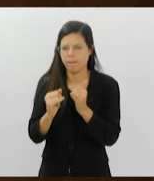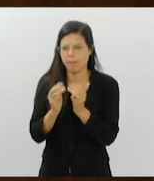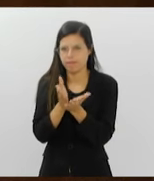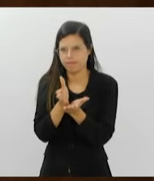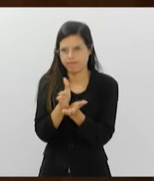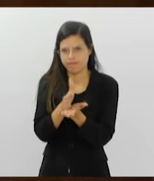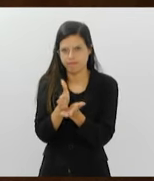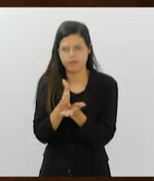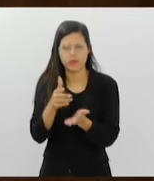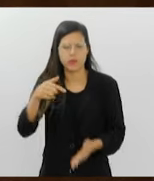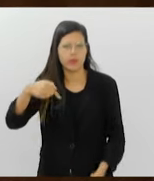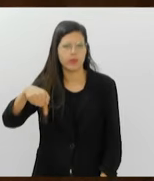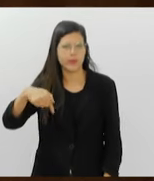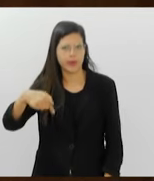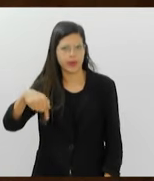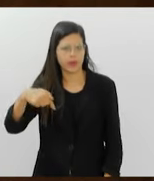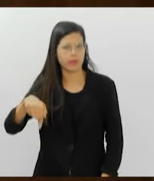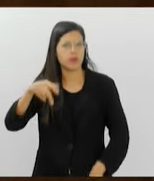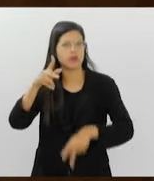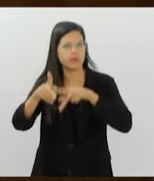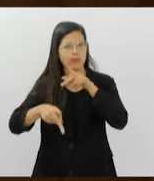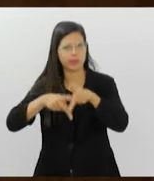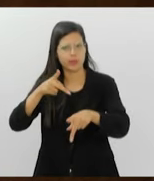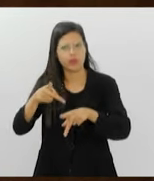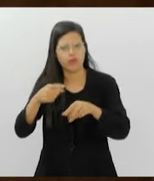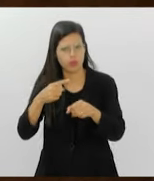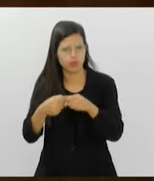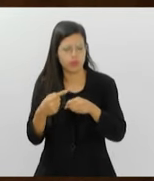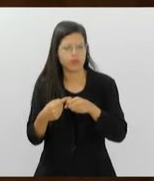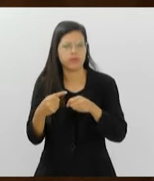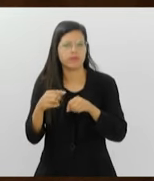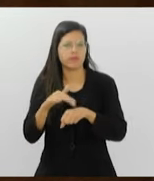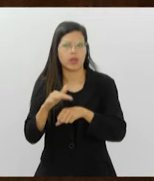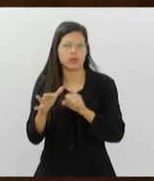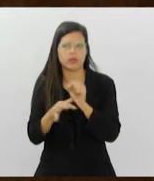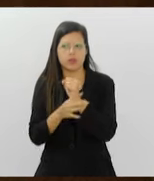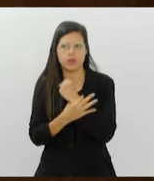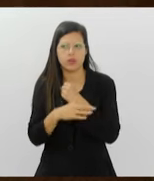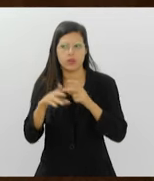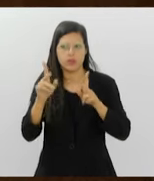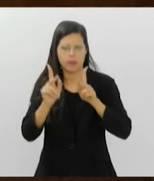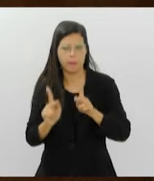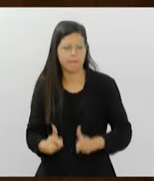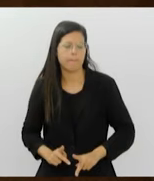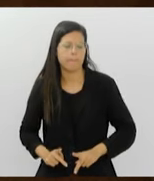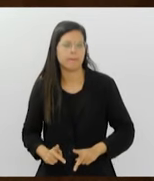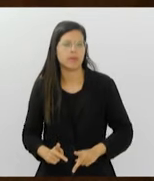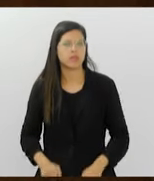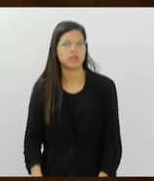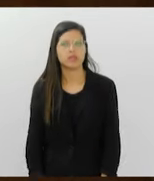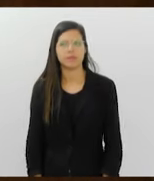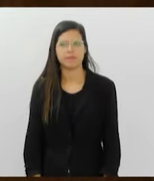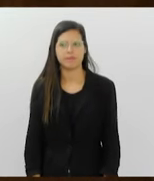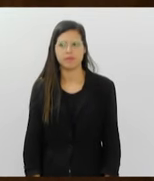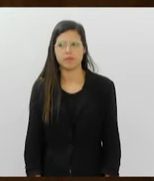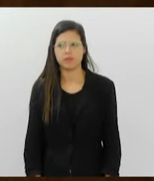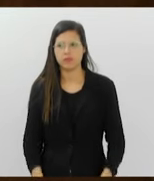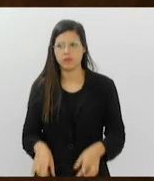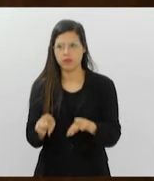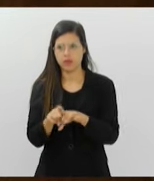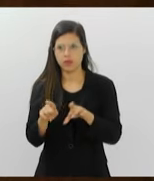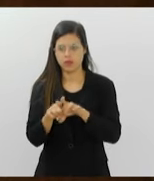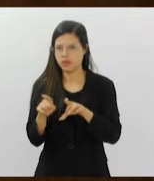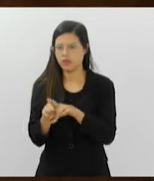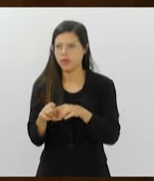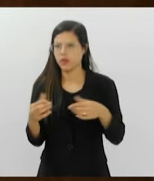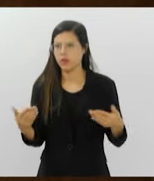população de Aus ter um pouco mais de segurança e um pouco mais de paz. E eu não posso deixar aqui de relatar que